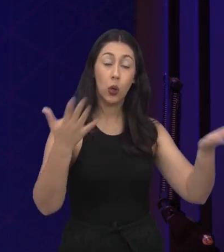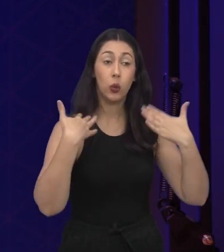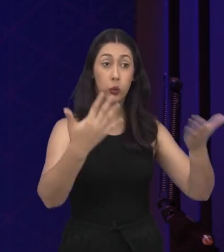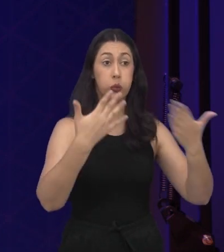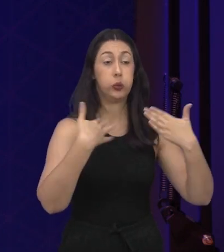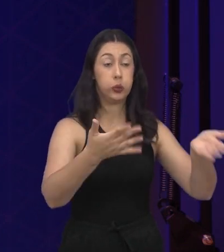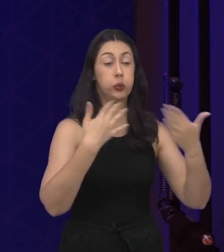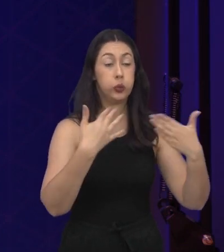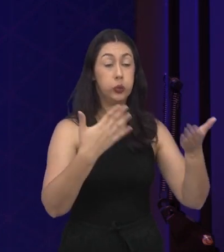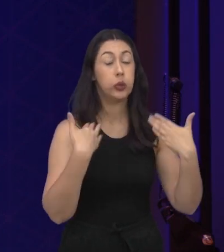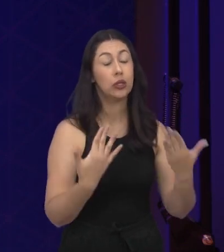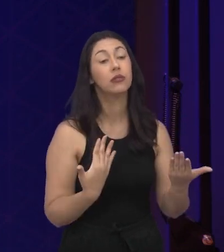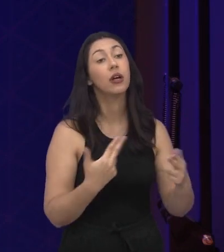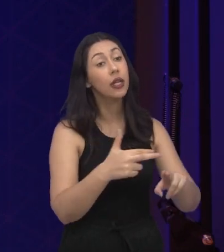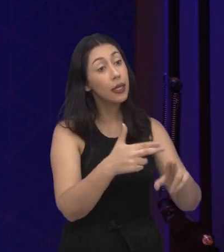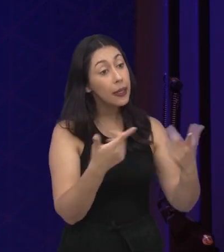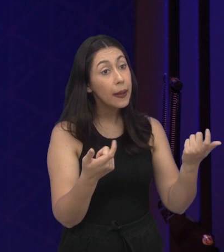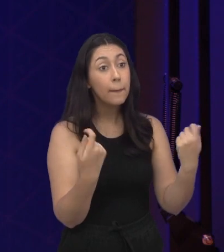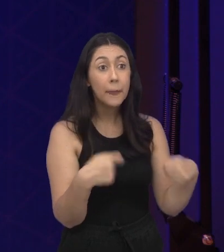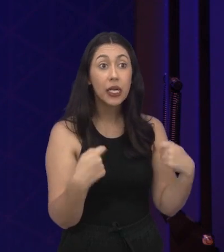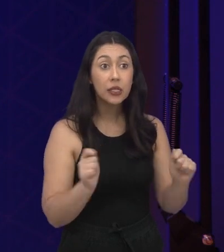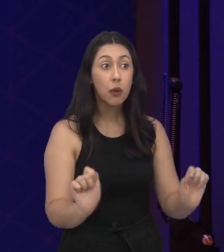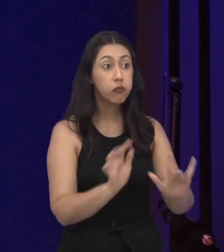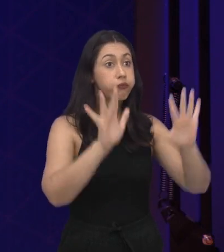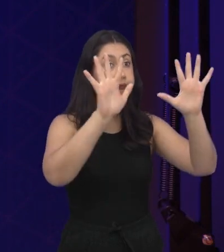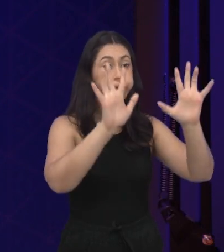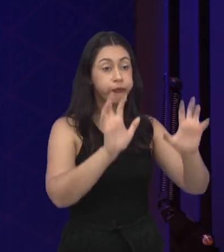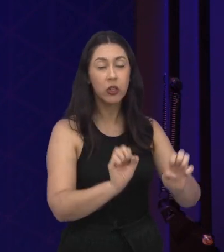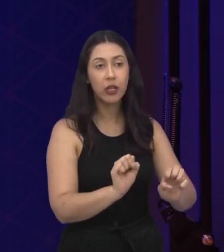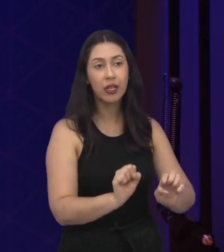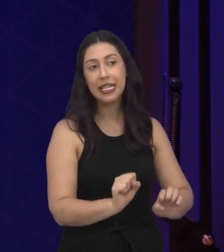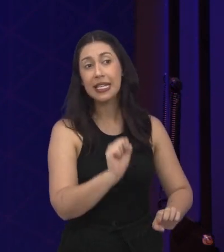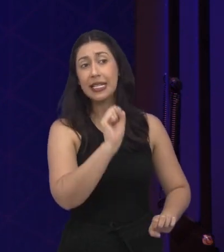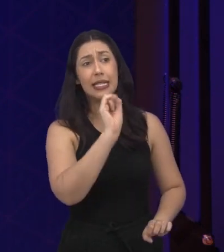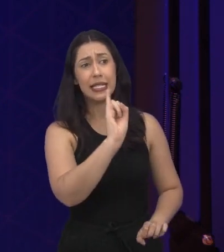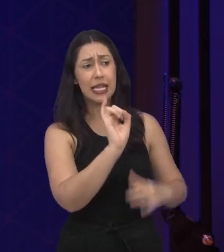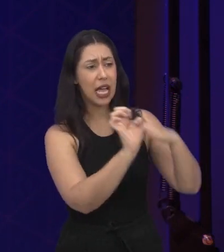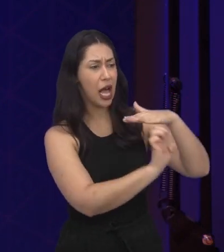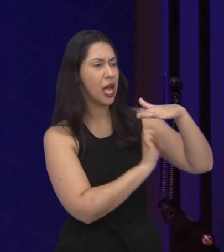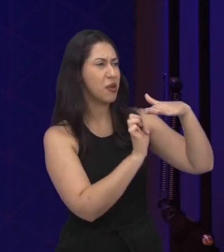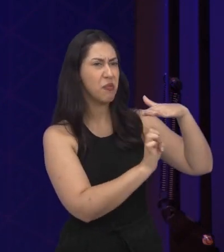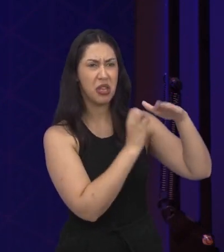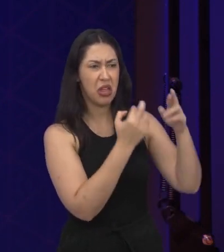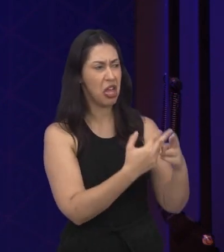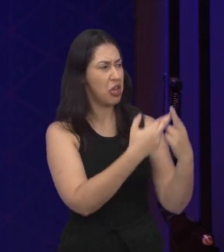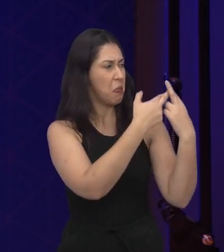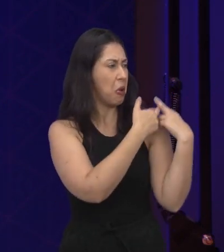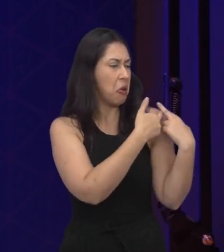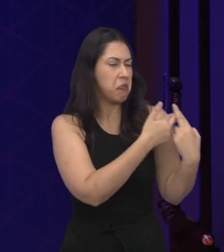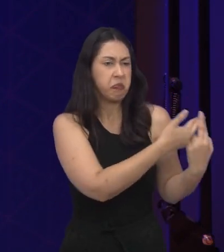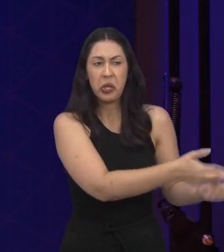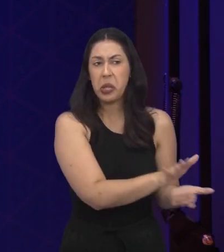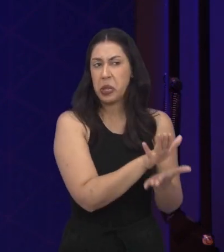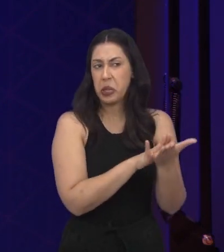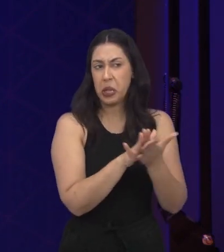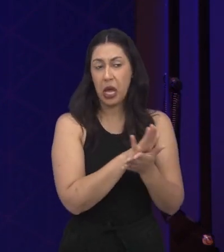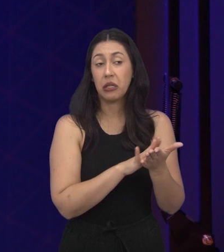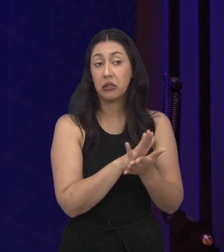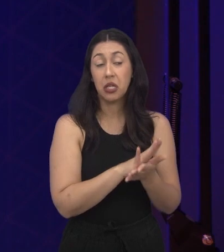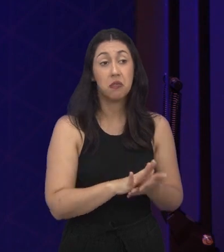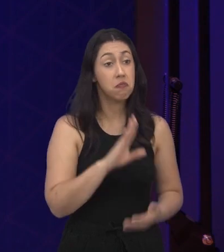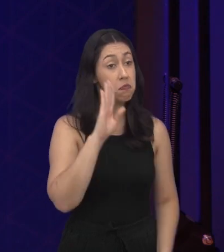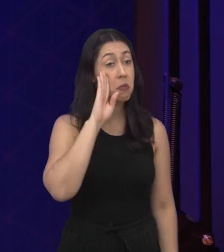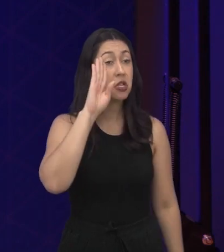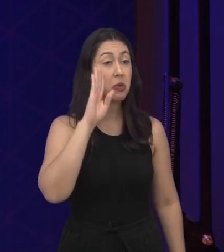estufa. Então, é isso que precisa diminuir. E se as grandes empresas não tomarem uma atitude em relação a